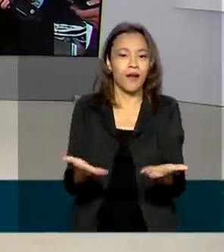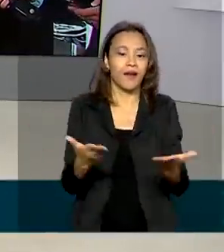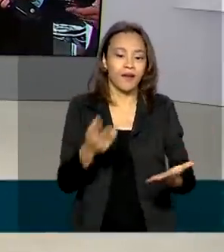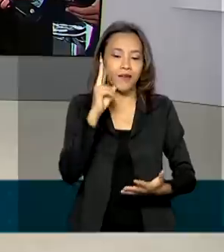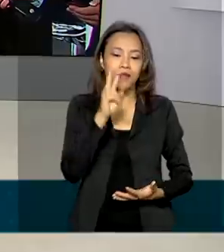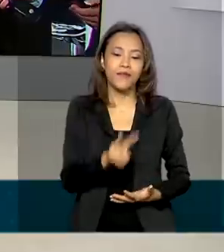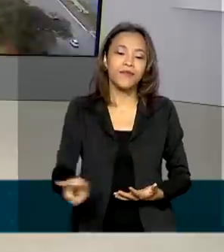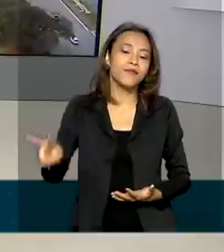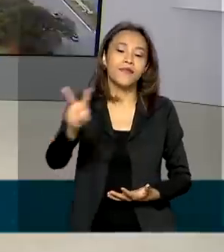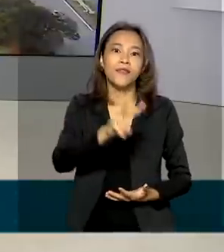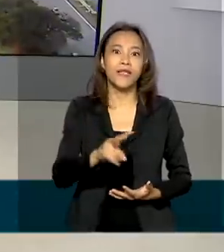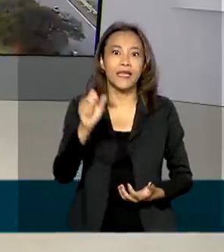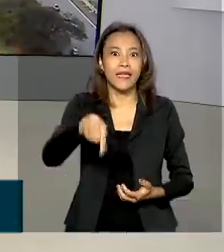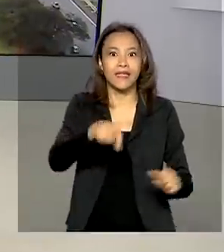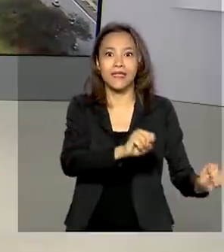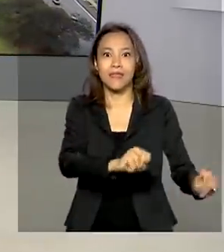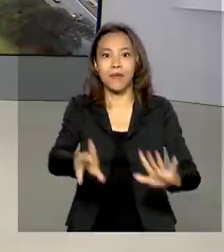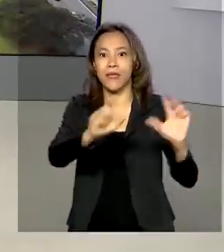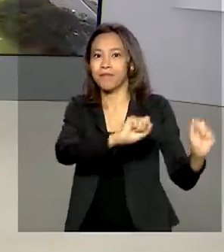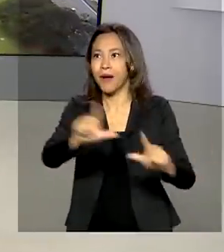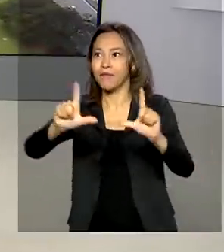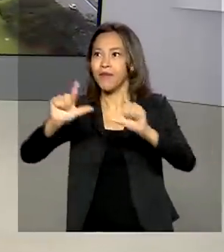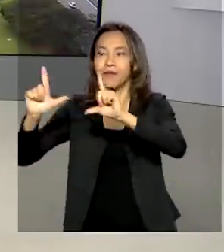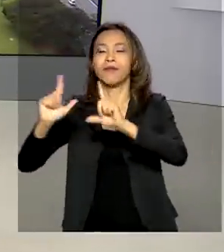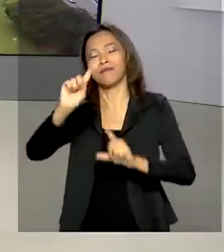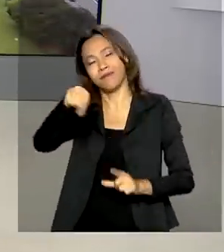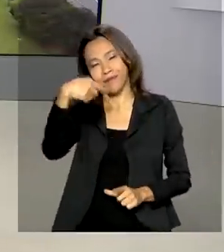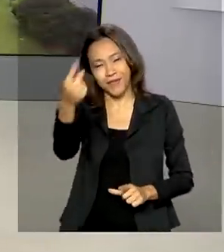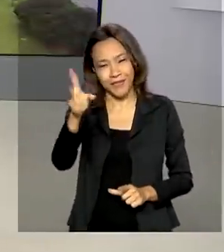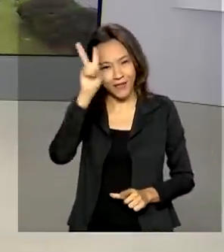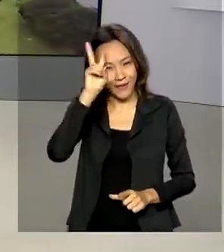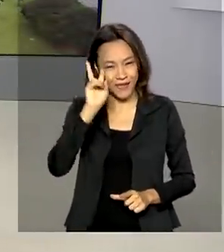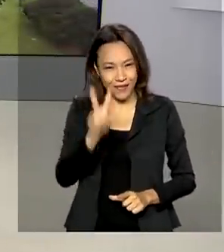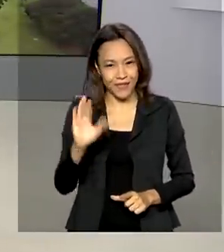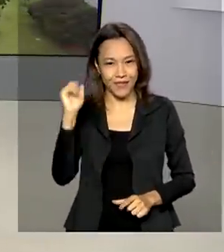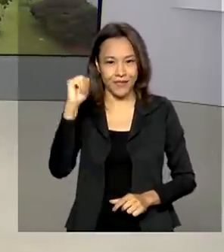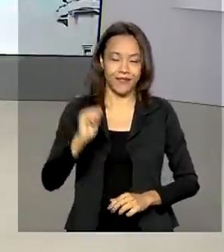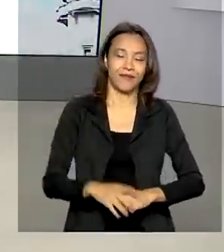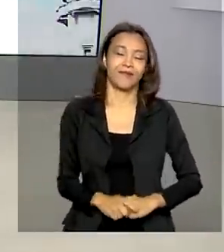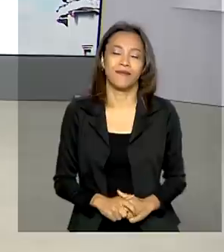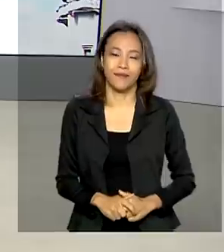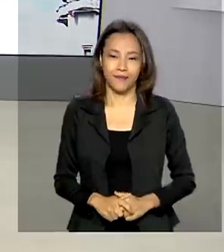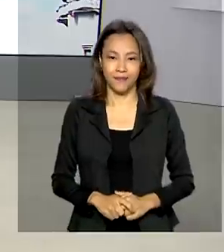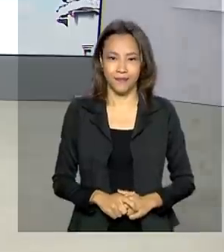agora com imagens que foram destaque esta semana. A gente volta a se encontrar na segunda-feira. Tchau, tchau.